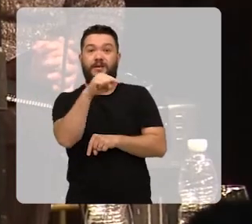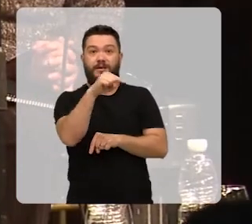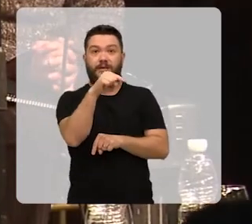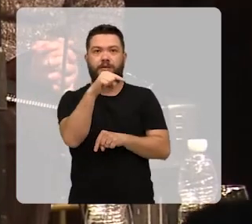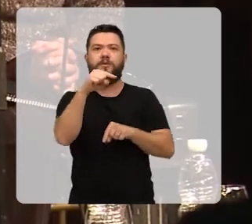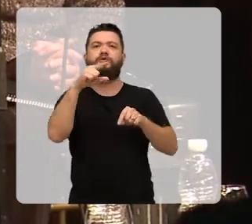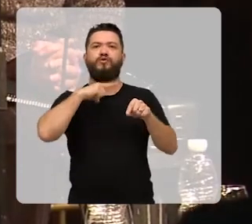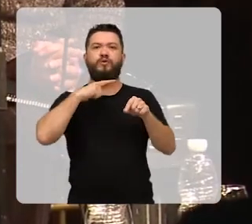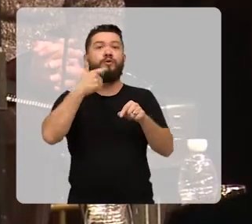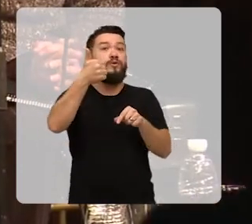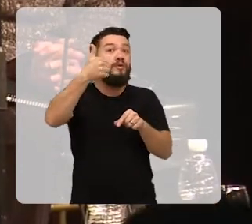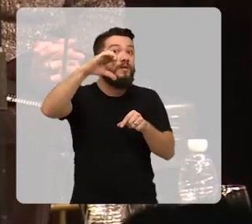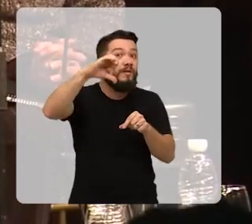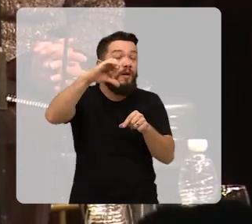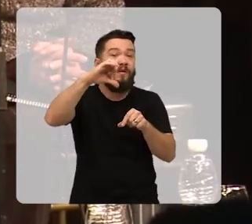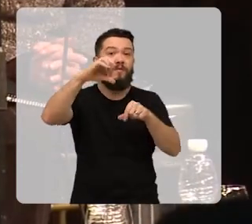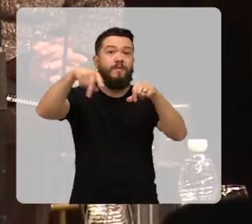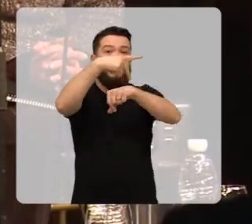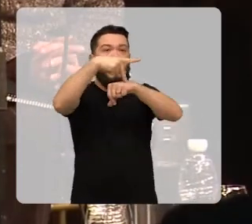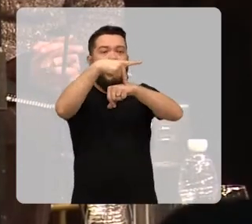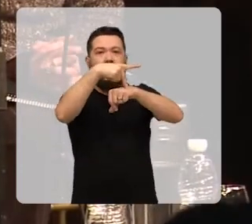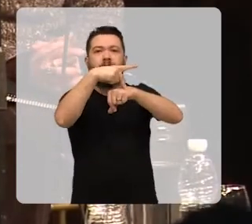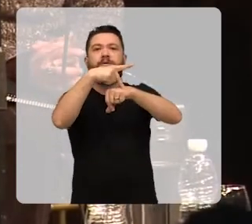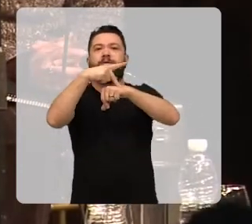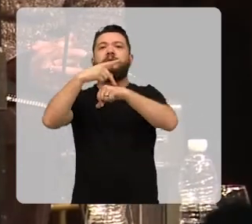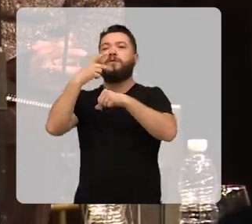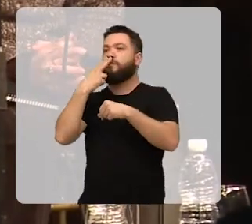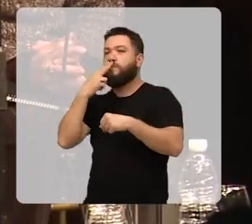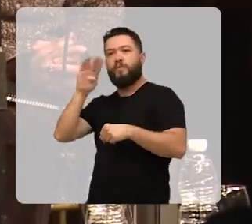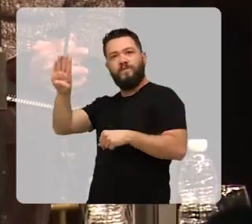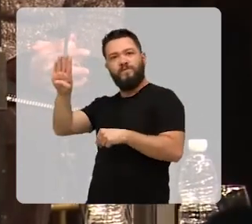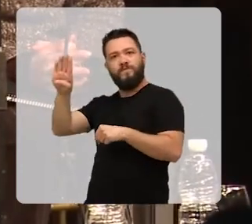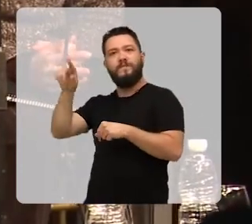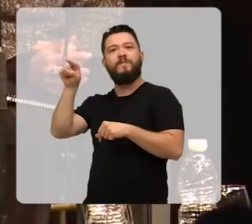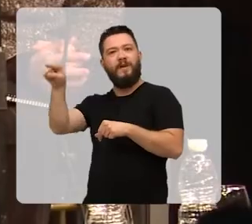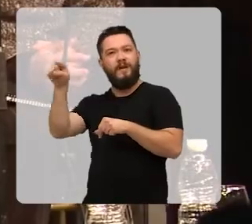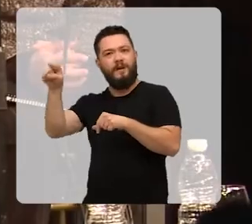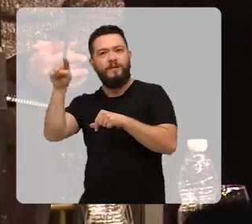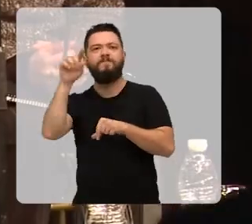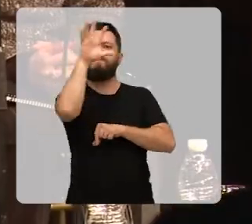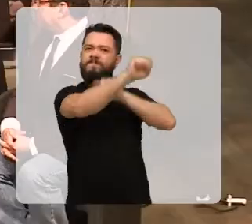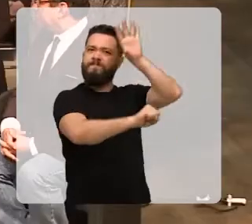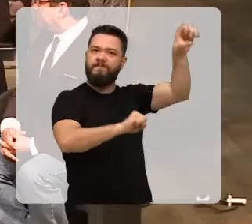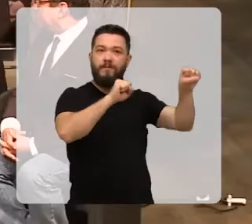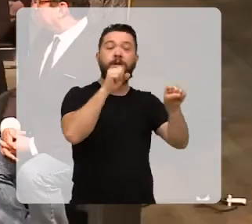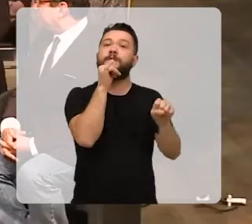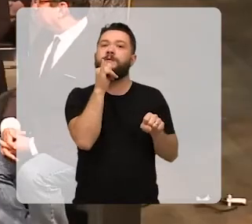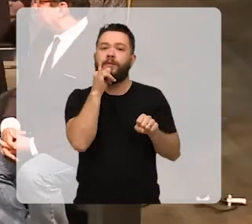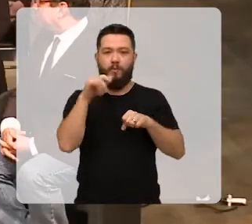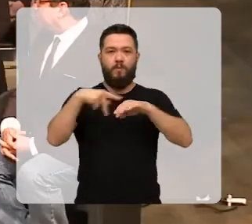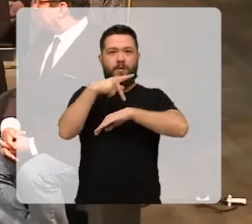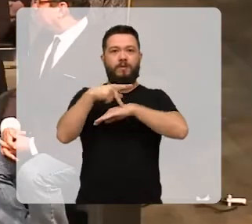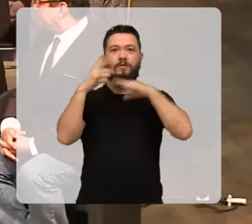países ocupados pelos nazistas, um dos quais era a Holanda, onde nasci.